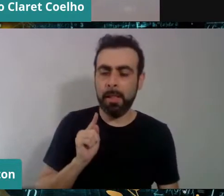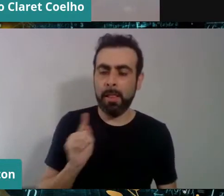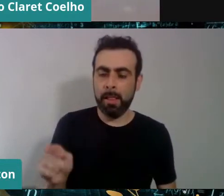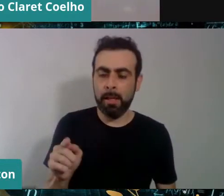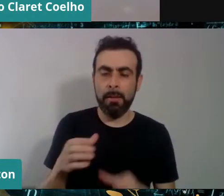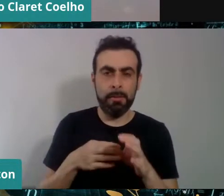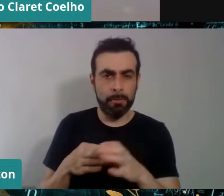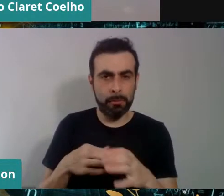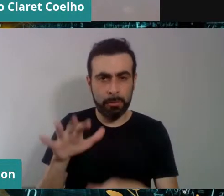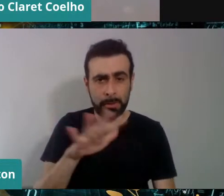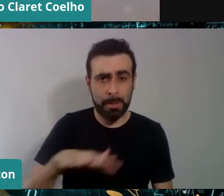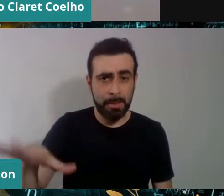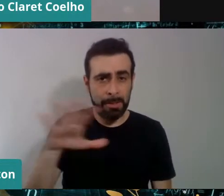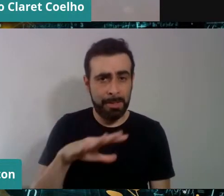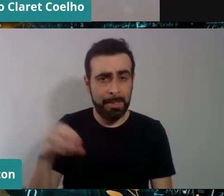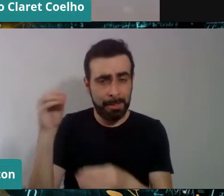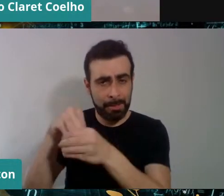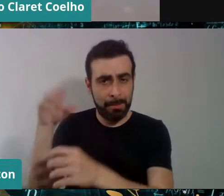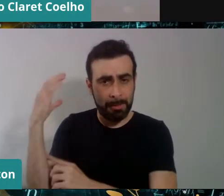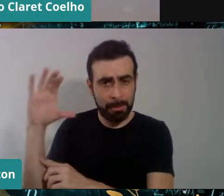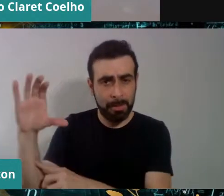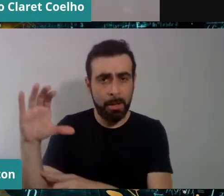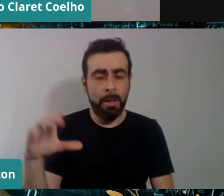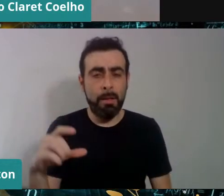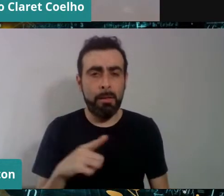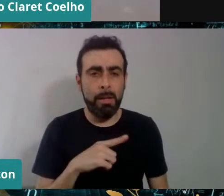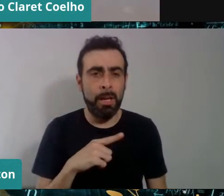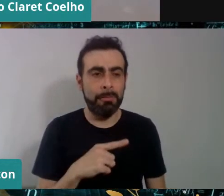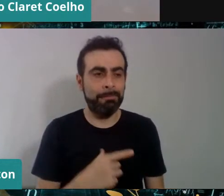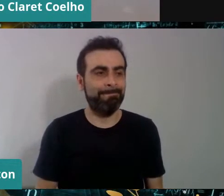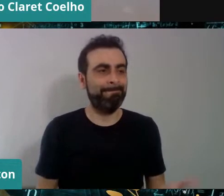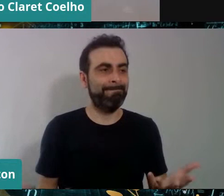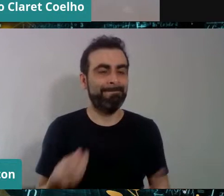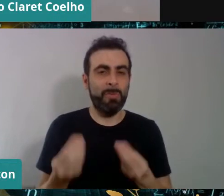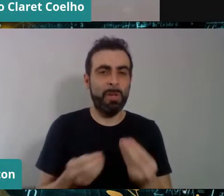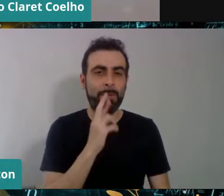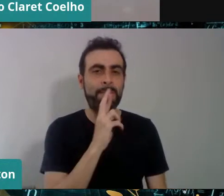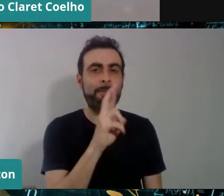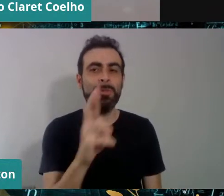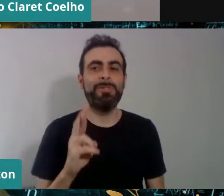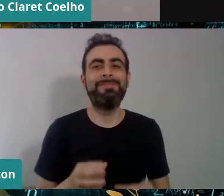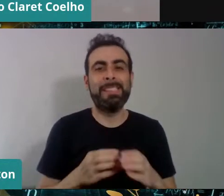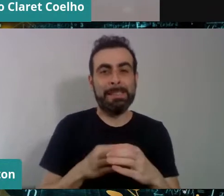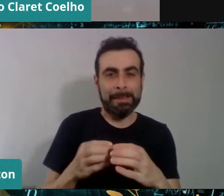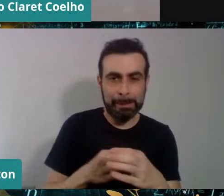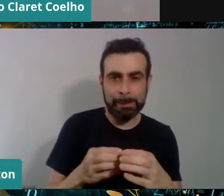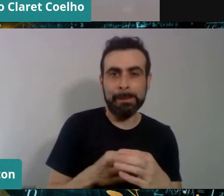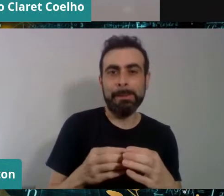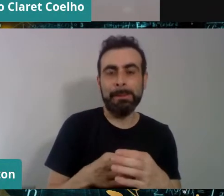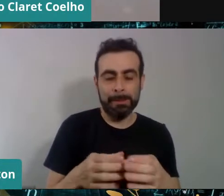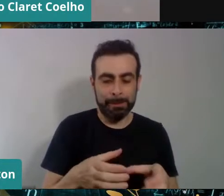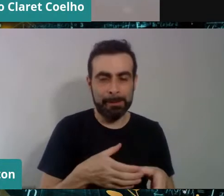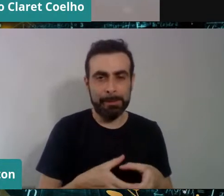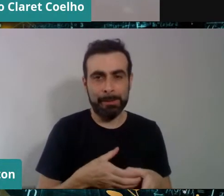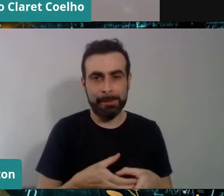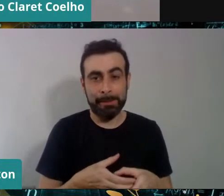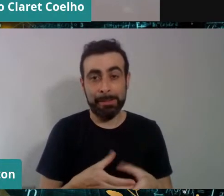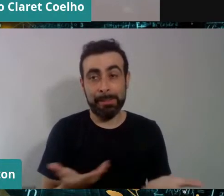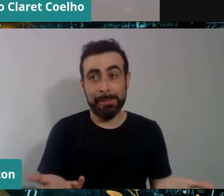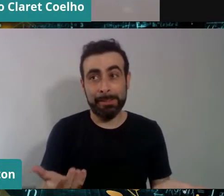uma área de ciências, né? Muitas coisas que eu respondi no concurso, com certeza, eu me lembro que aprendi ainda no ginásio de